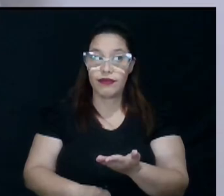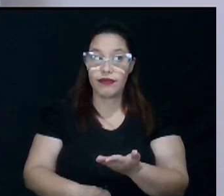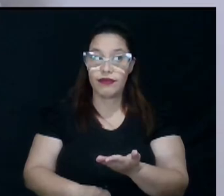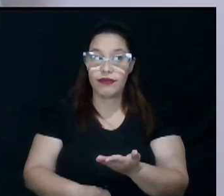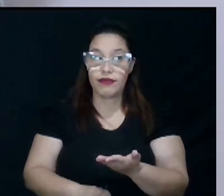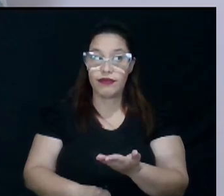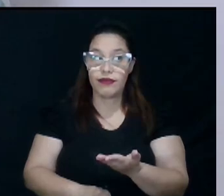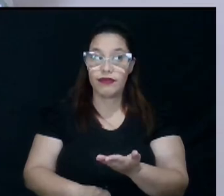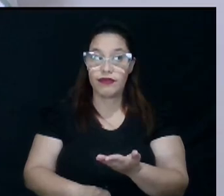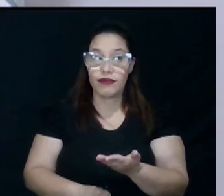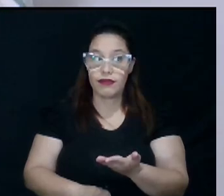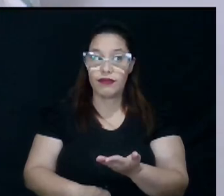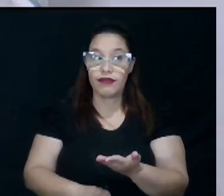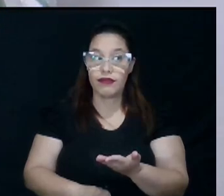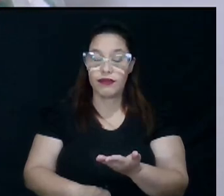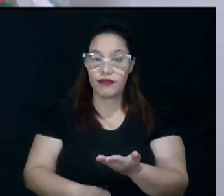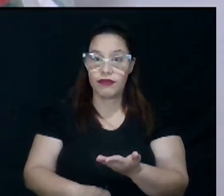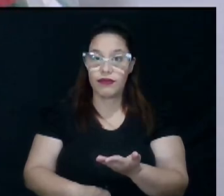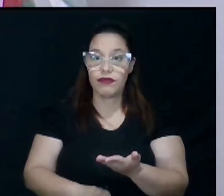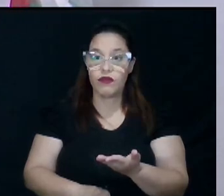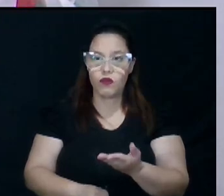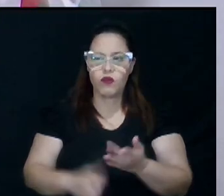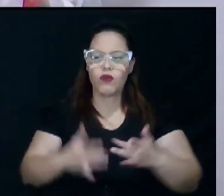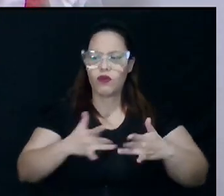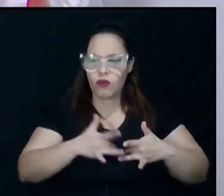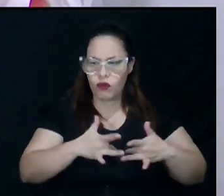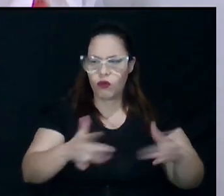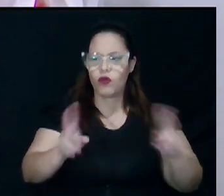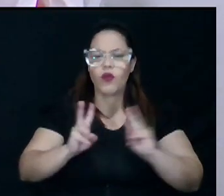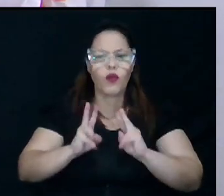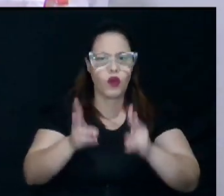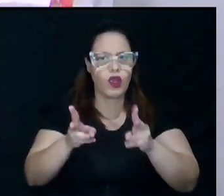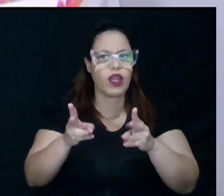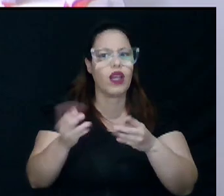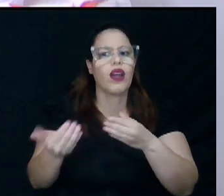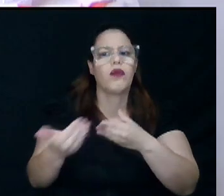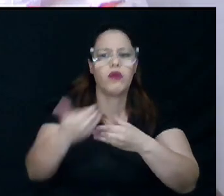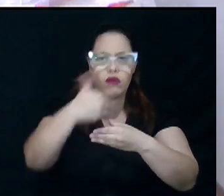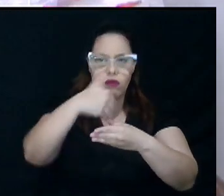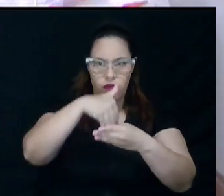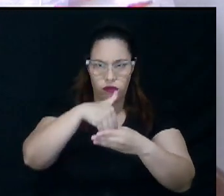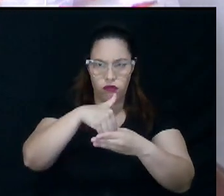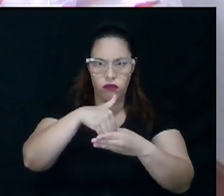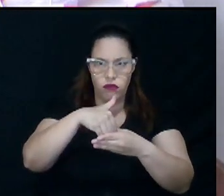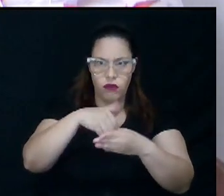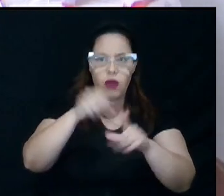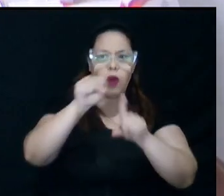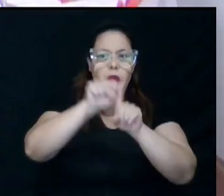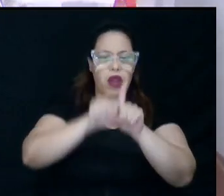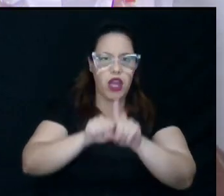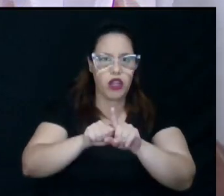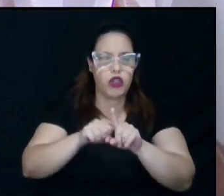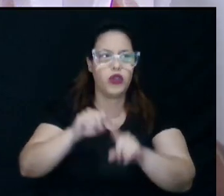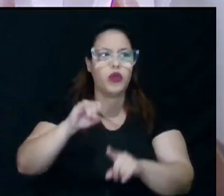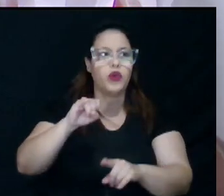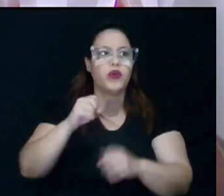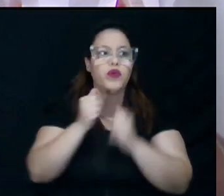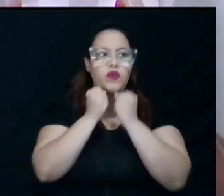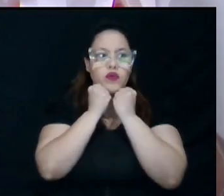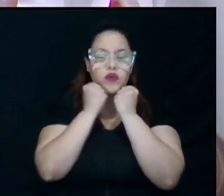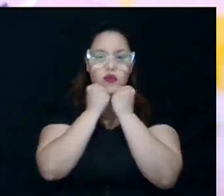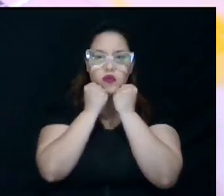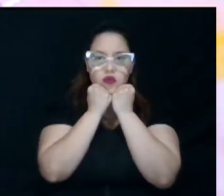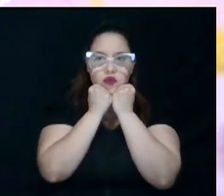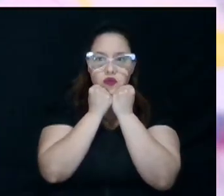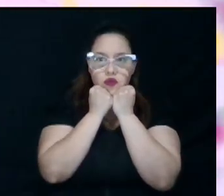doações são sempre necessárias e bem-vindas. No mês de julho, o hospital lançou a campanha para arrecadar mantas e